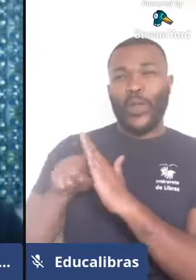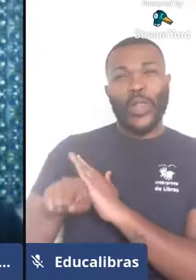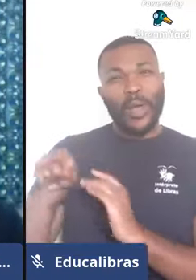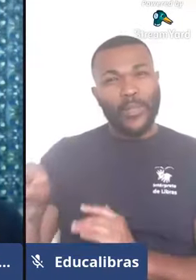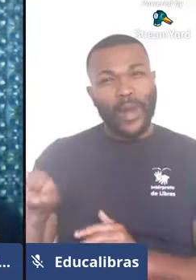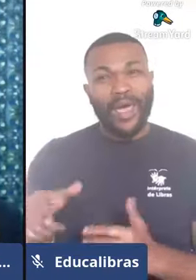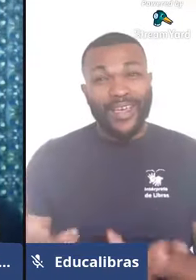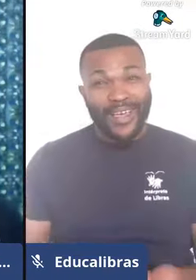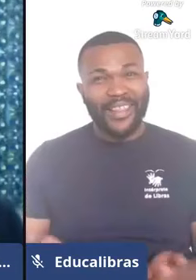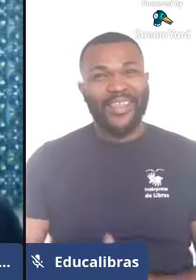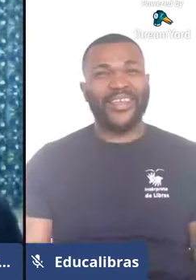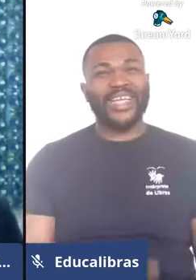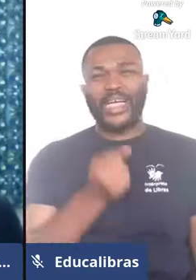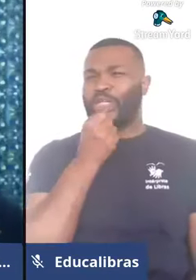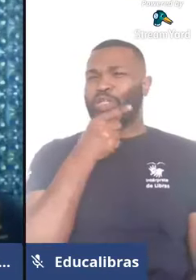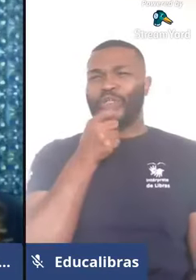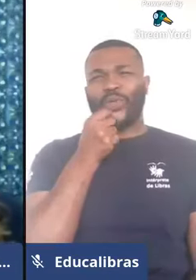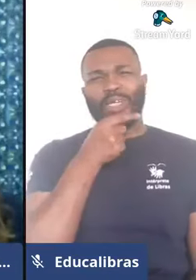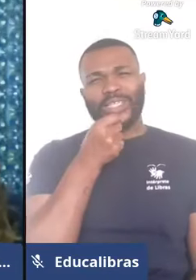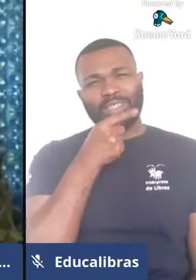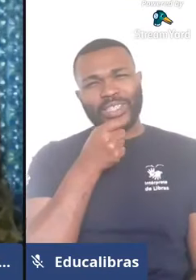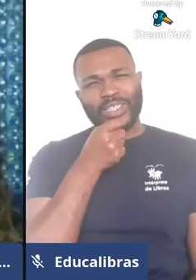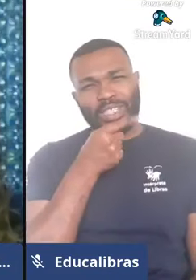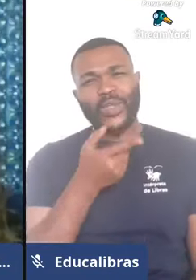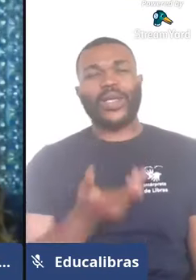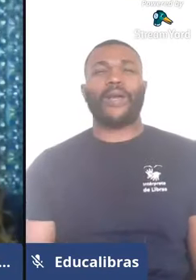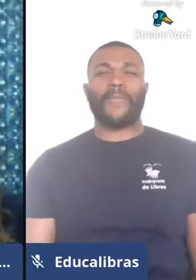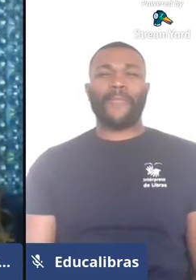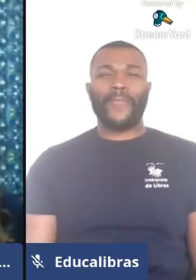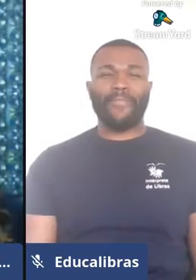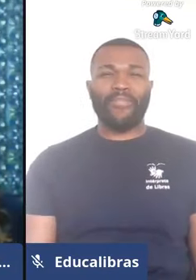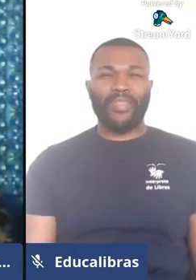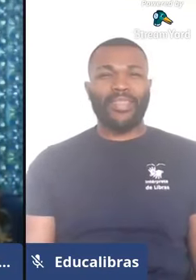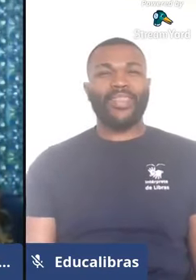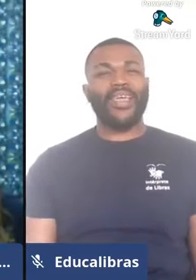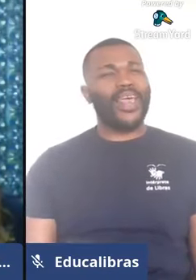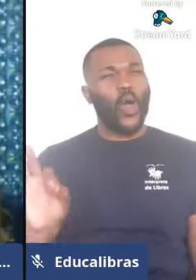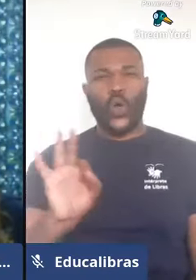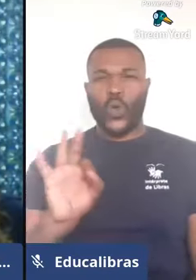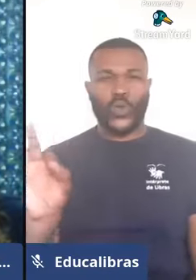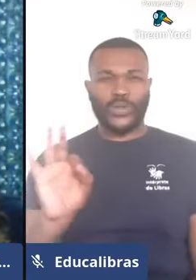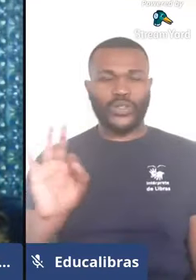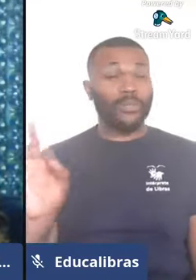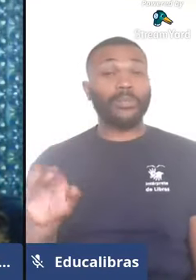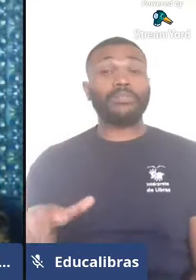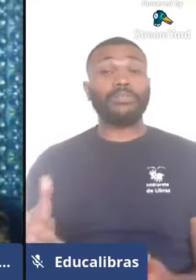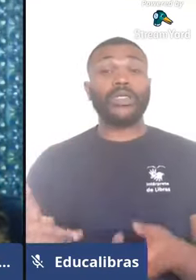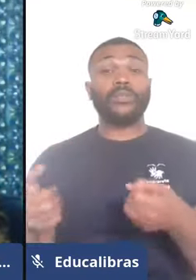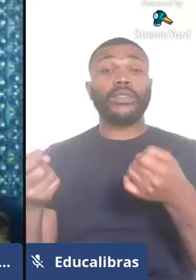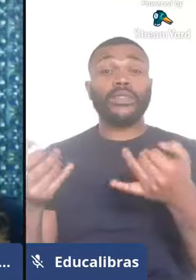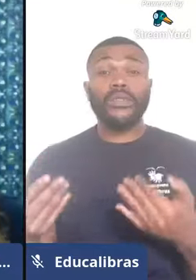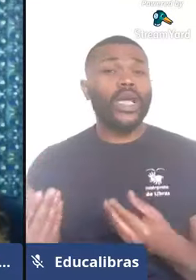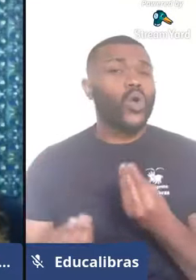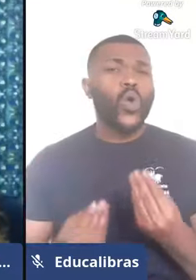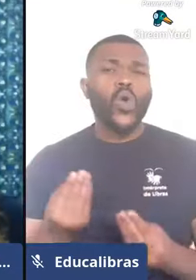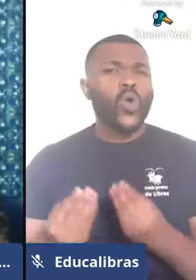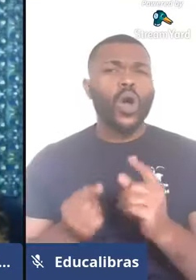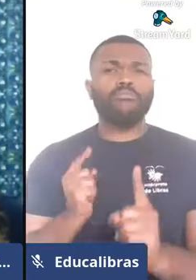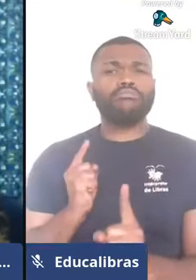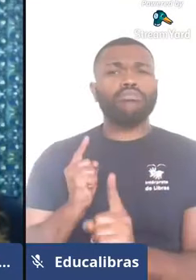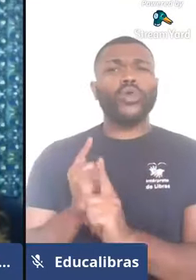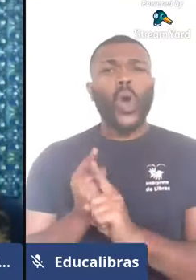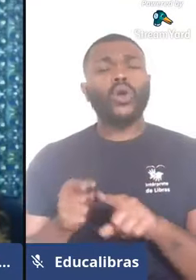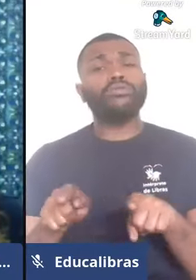Foi divertido. E ele é uma figura divertida, gente boa. Como é que foi esse encontro? Como é que foram os